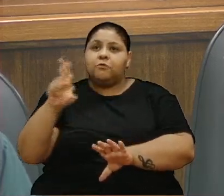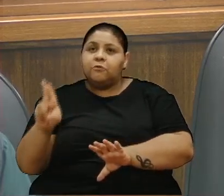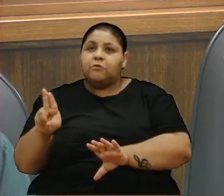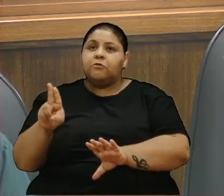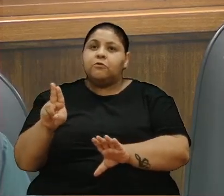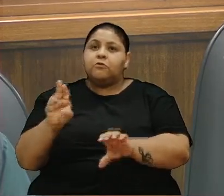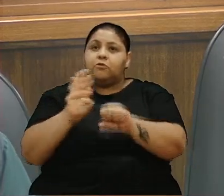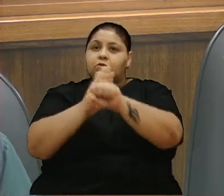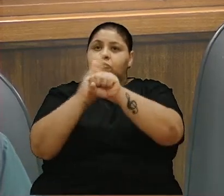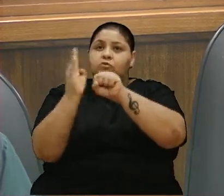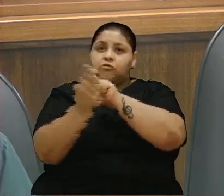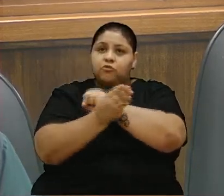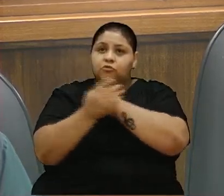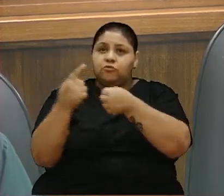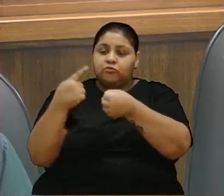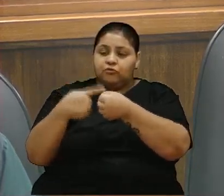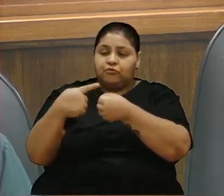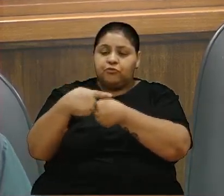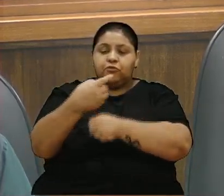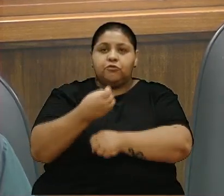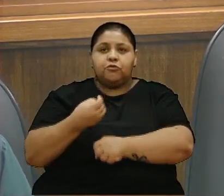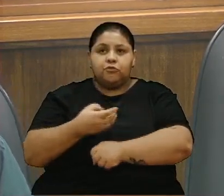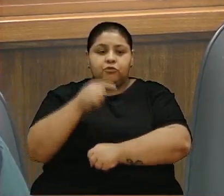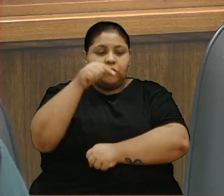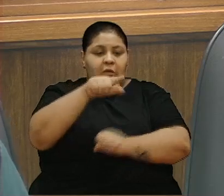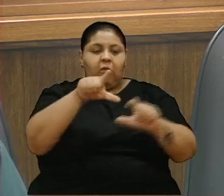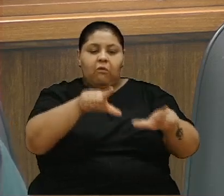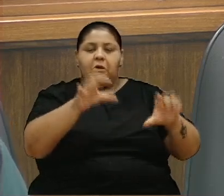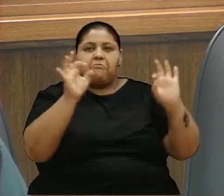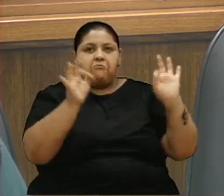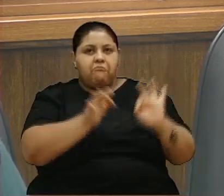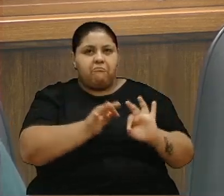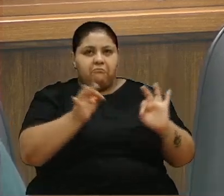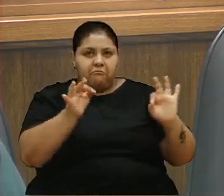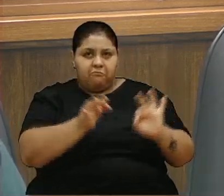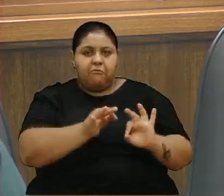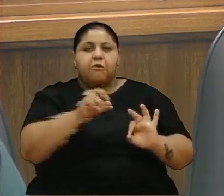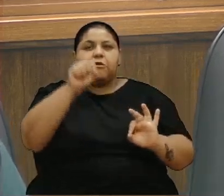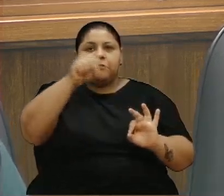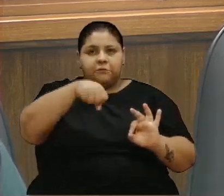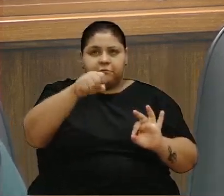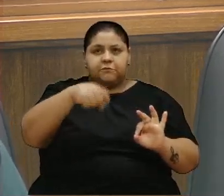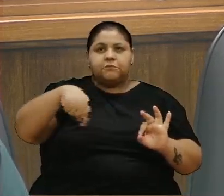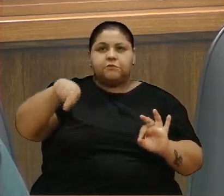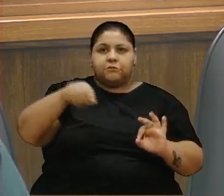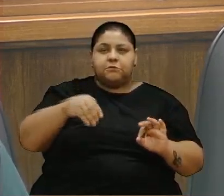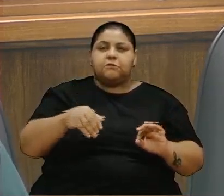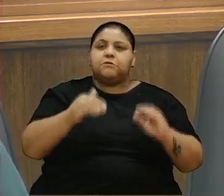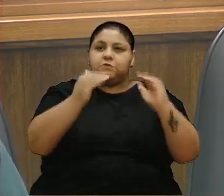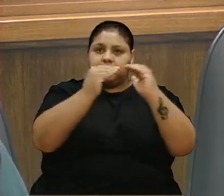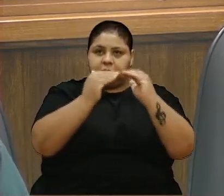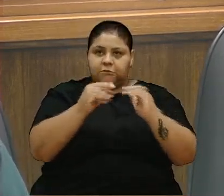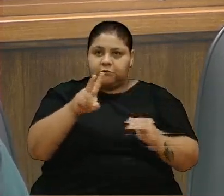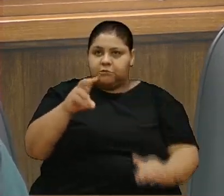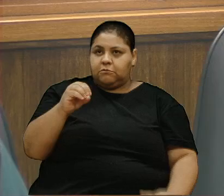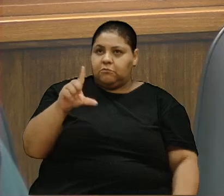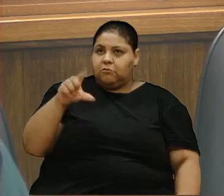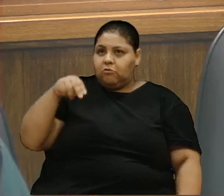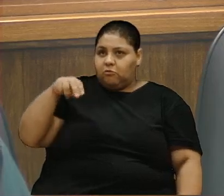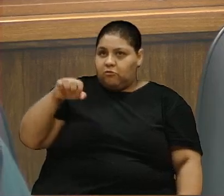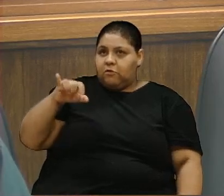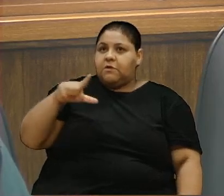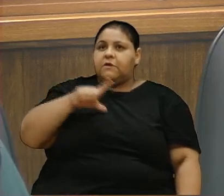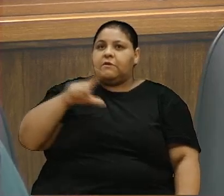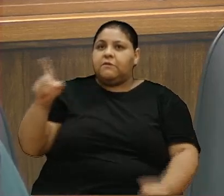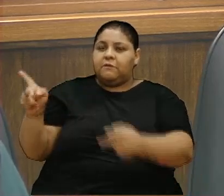Cidade Nova, que é, sim, um lugar maravilhoso, no qual, sim, a gente, concordo, Volney tem que ir visitar com